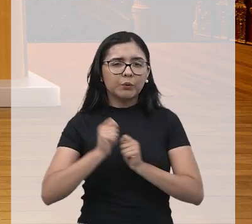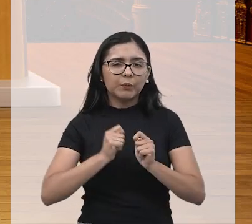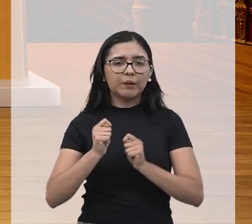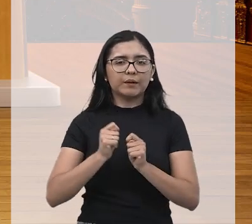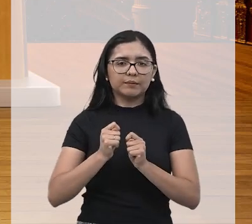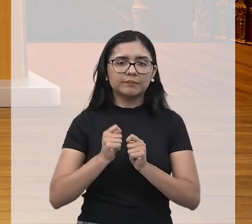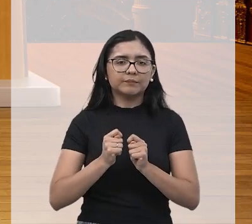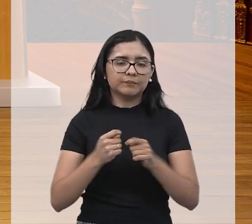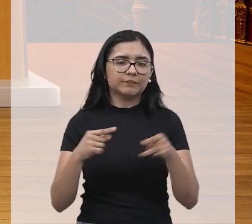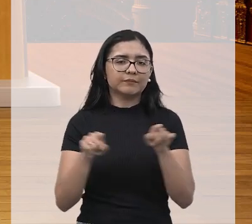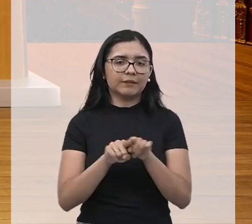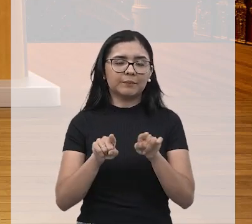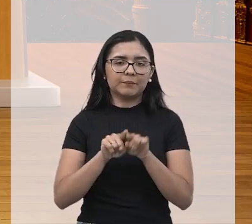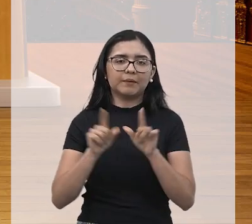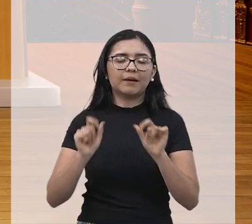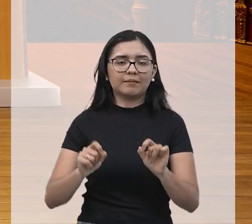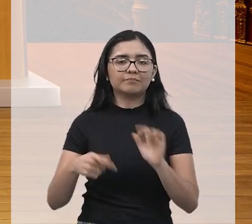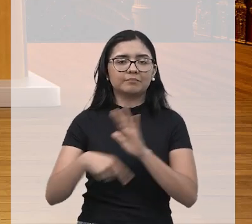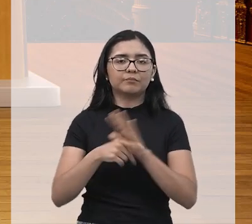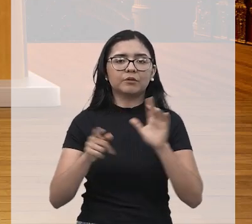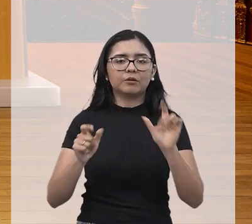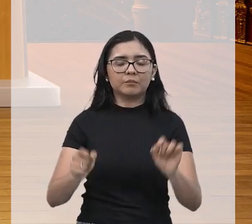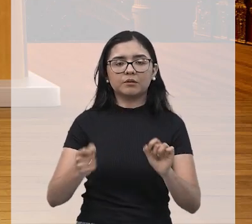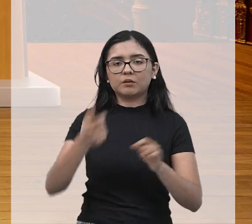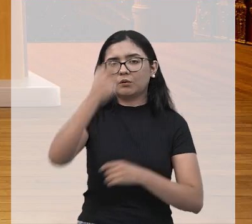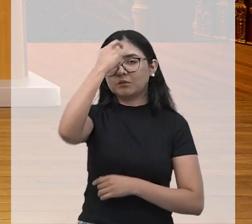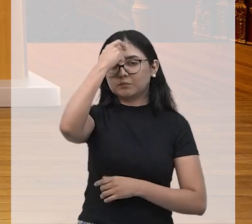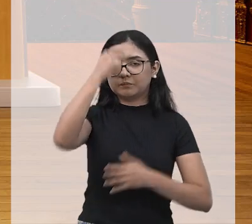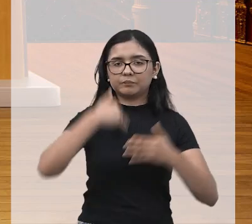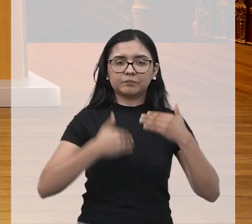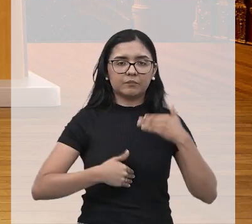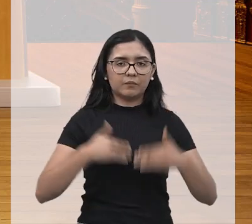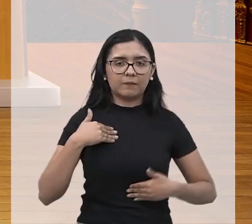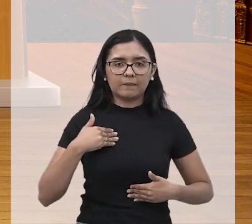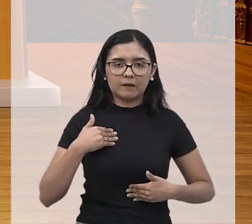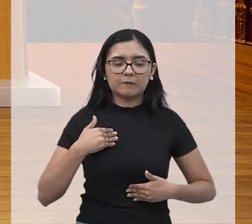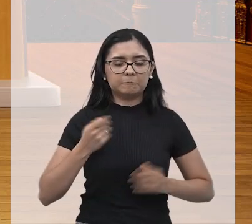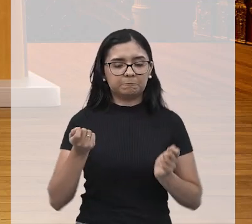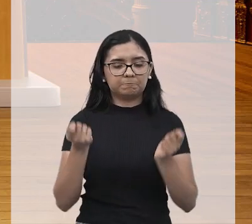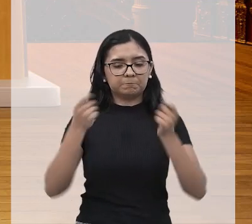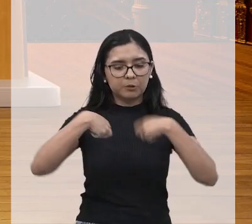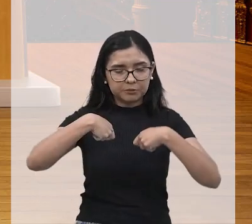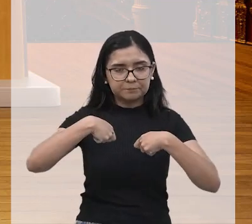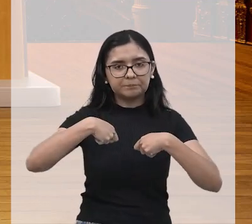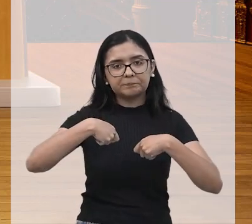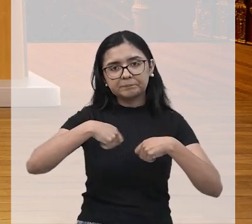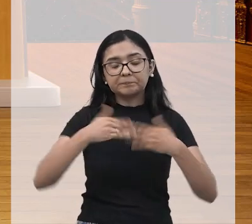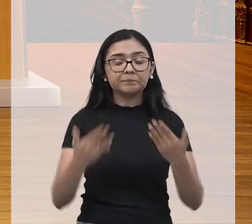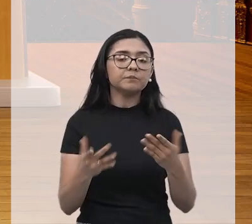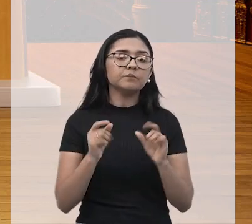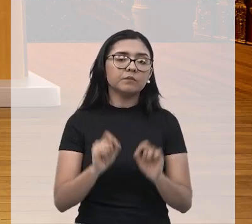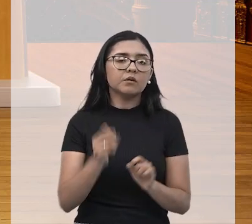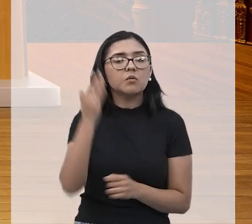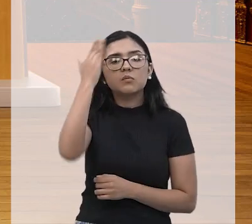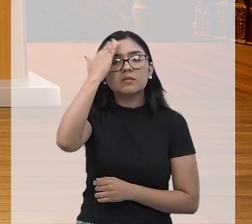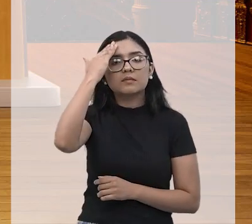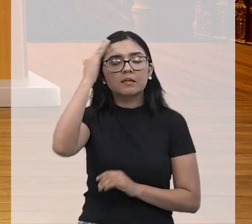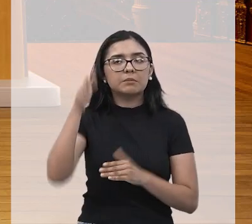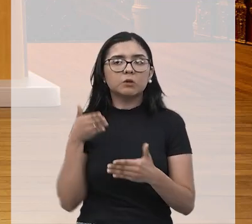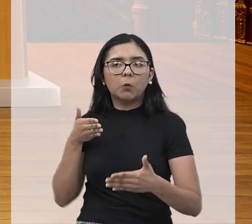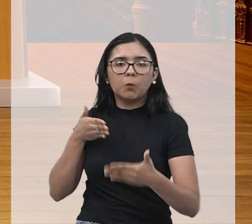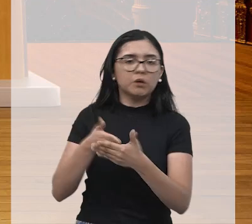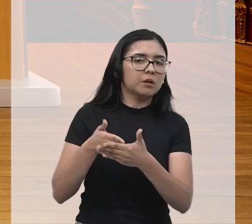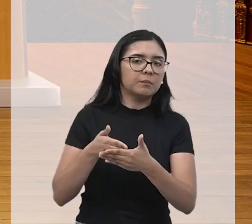parte da consciência corporal, da consciência sobre nossas possibilidades. Então, eu saber até onde eu posso